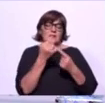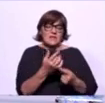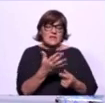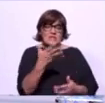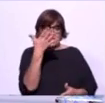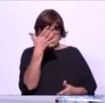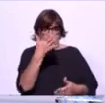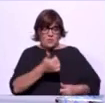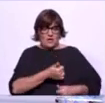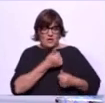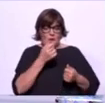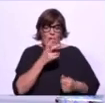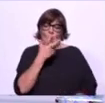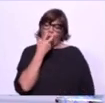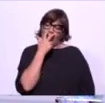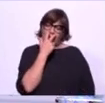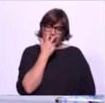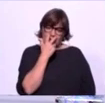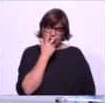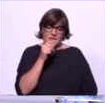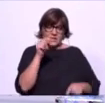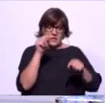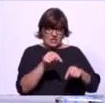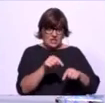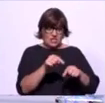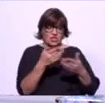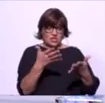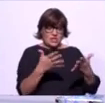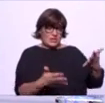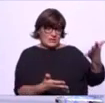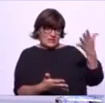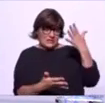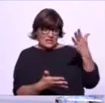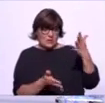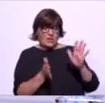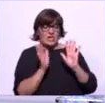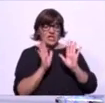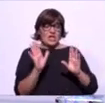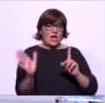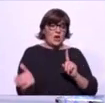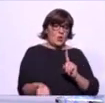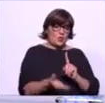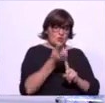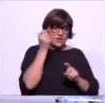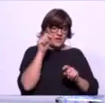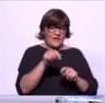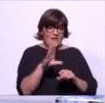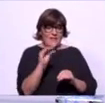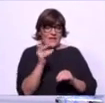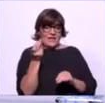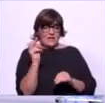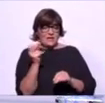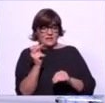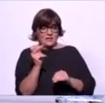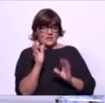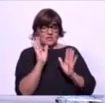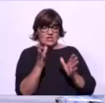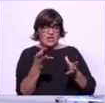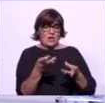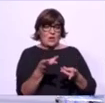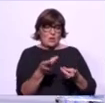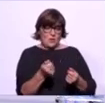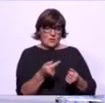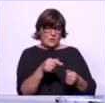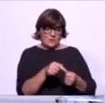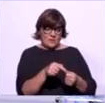títulos. Curiosamente, estes são os 5 que já estão conquistados nesta década e que contam precisamente